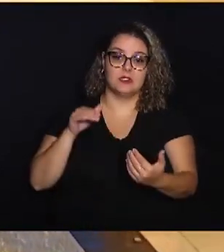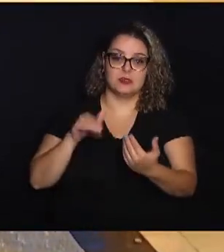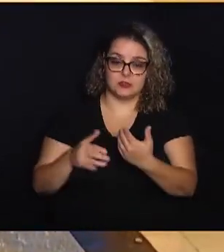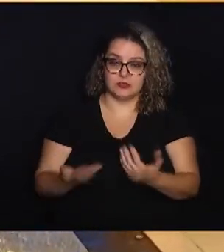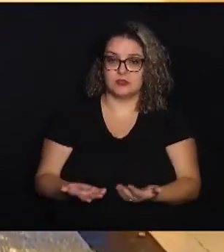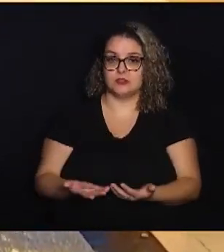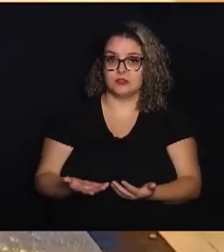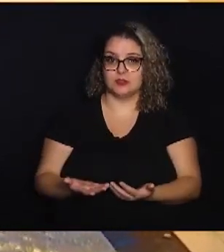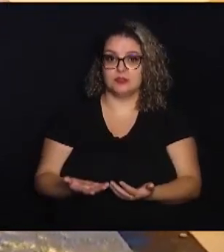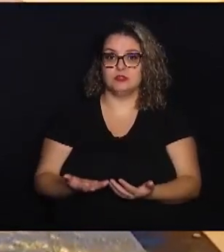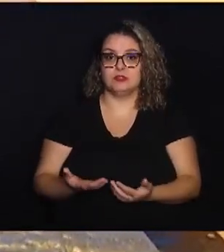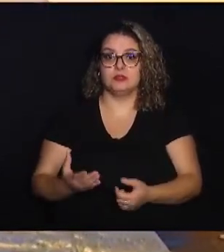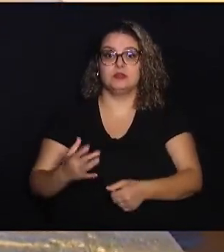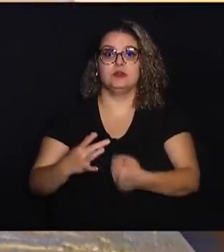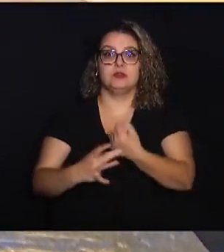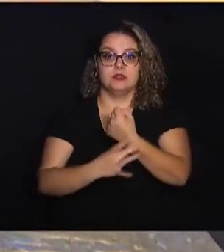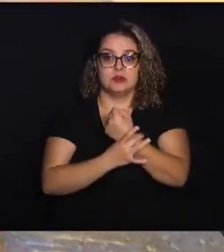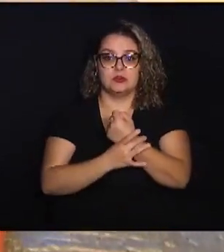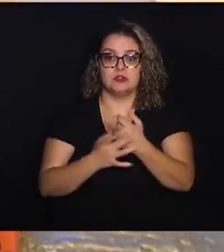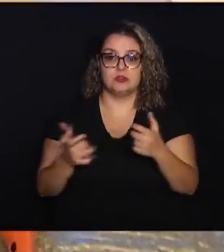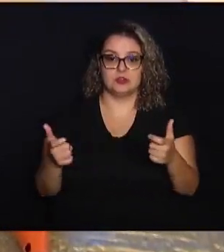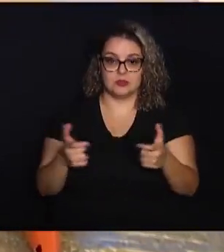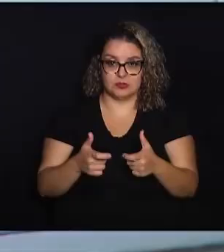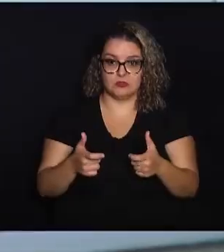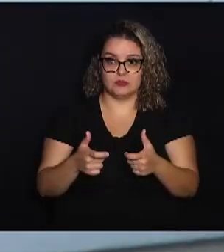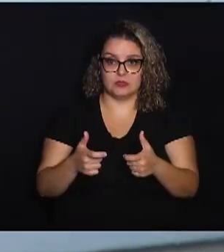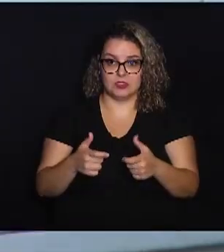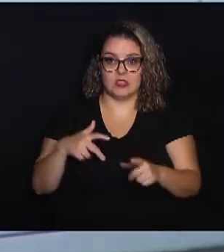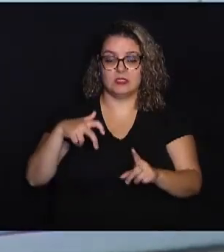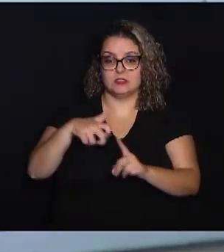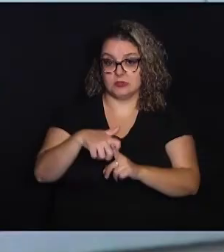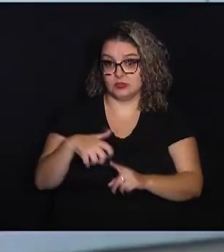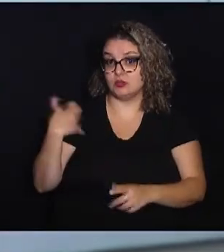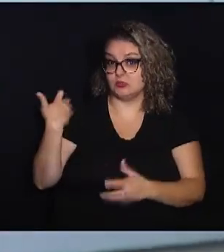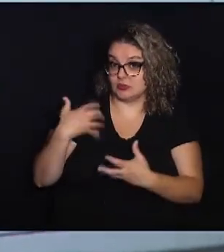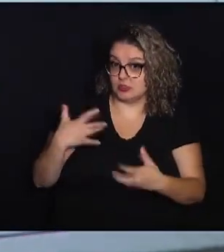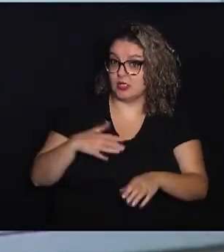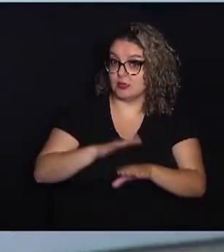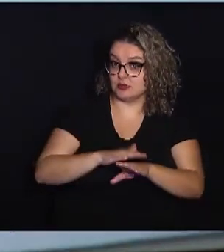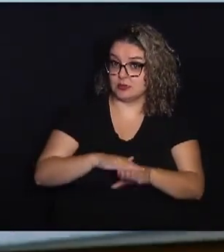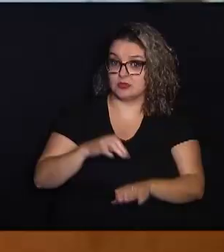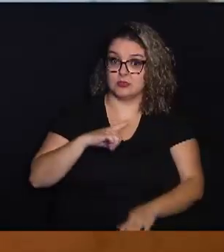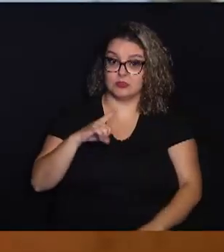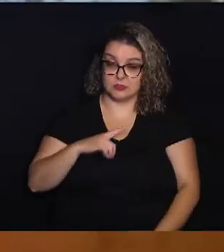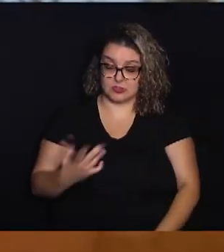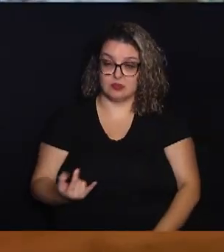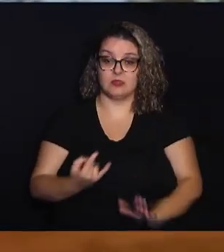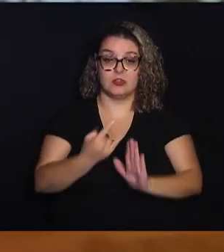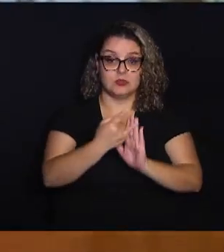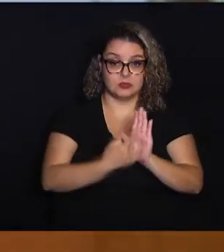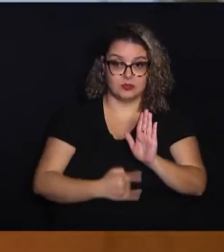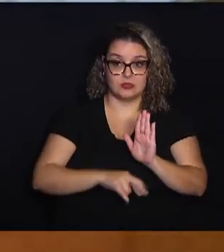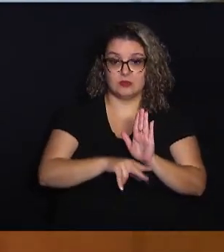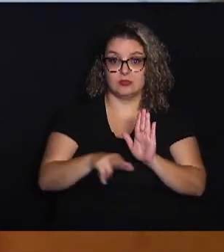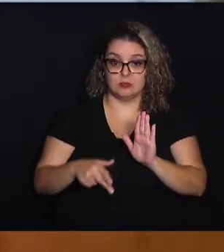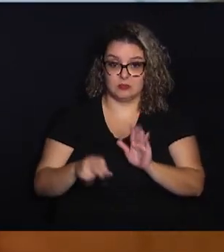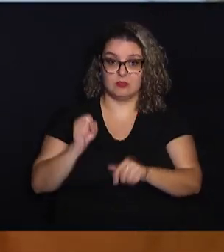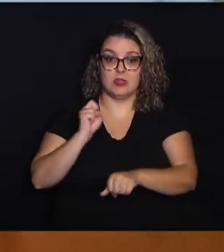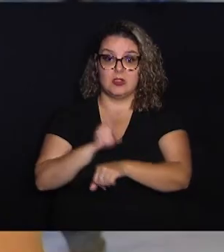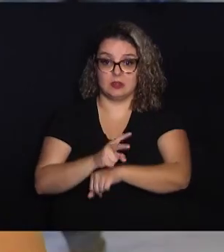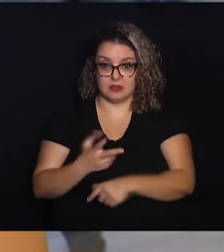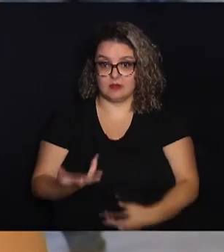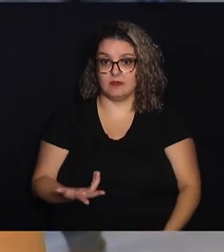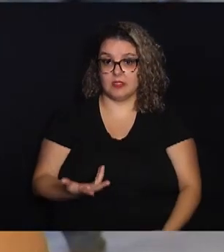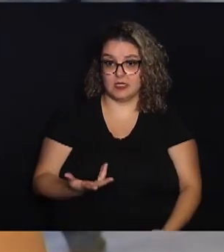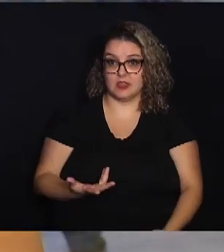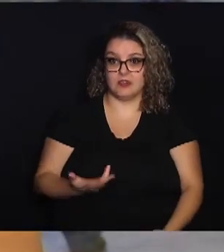reduzir principalmente acidentes com idosos. Durante a ação, também teve a emissão de documentos para vagas de trânsito. A